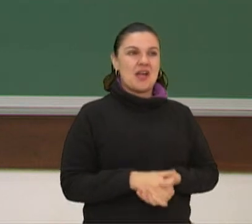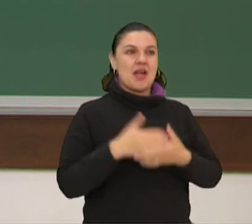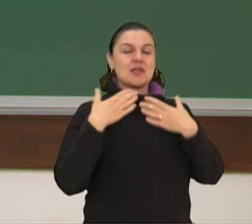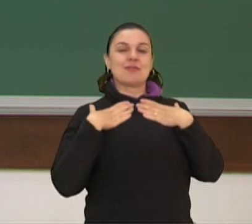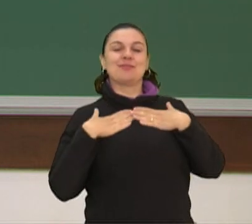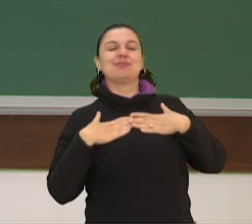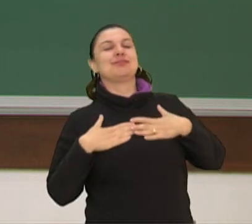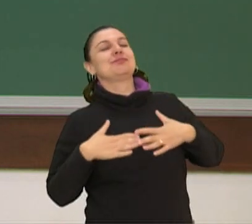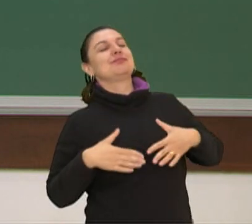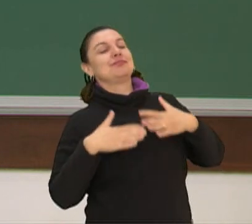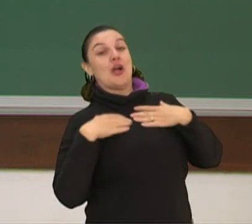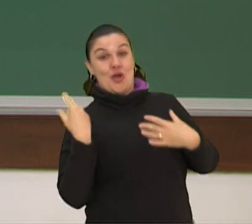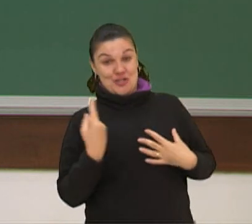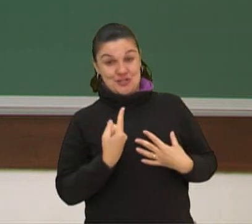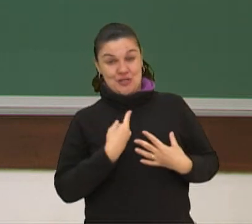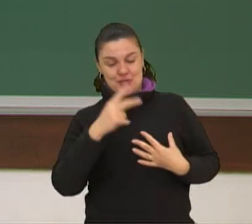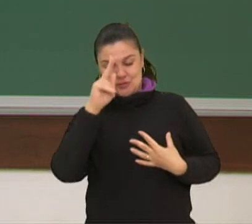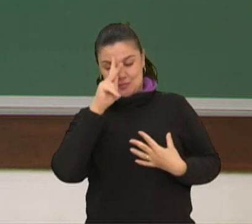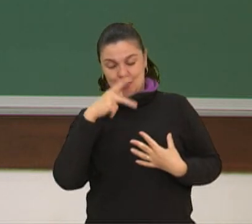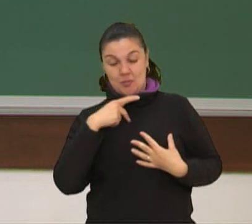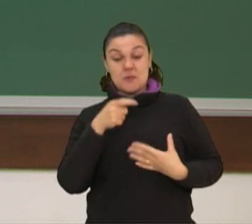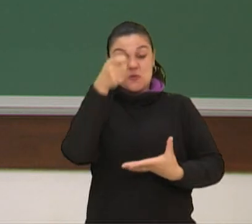aqui diariamente?